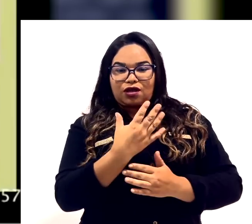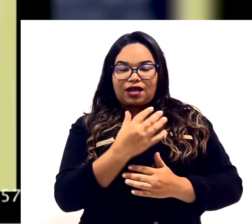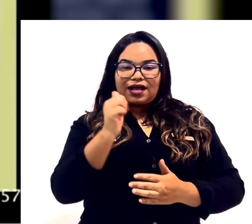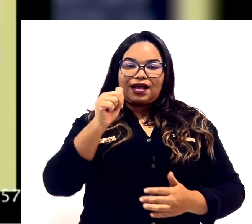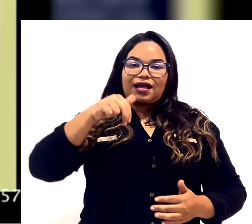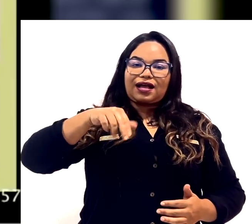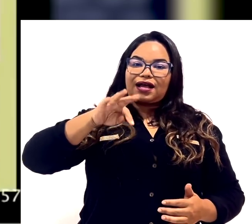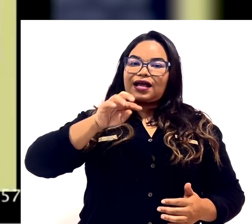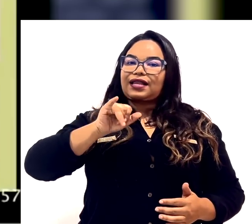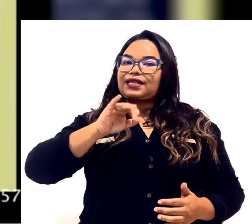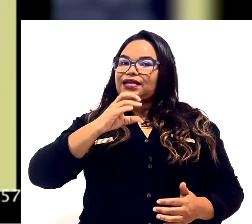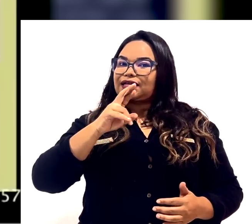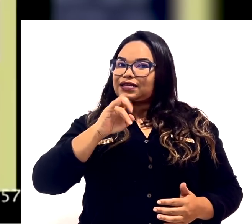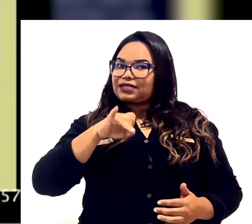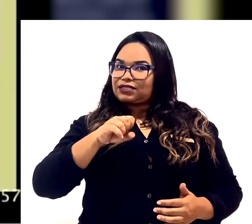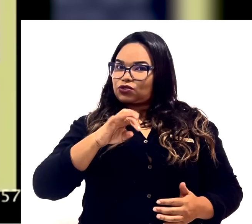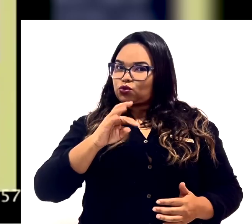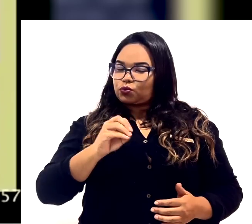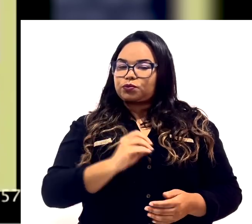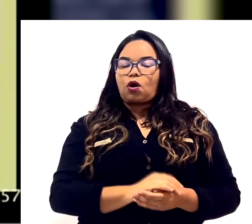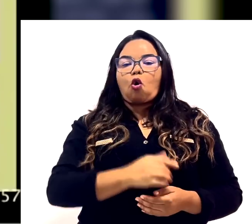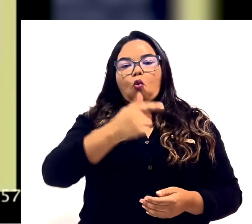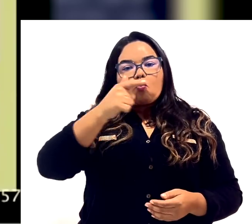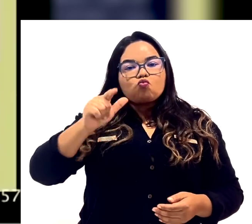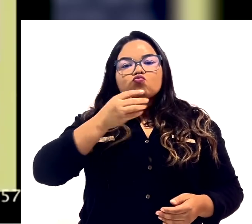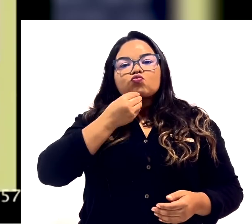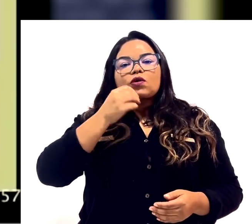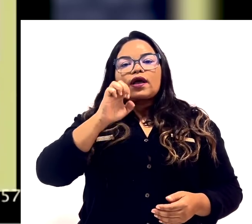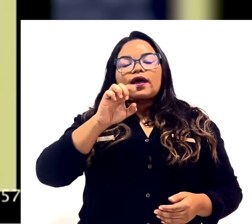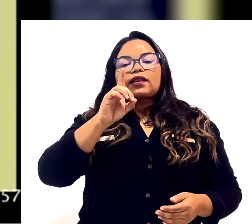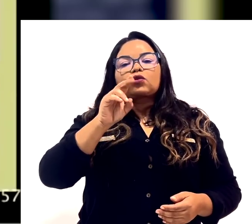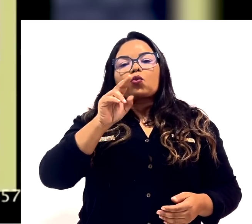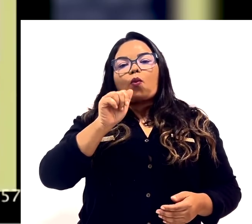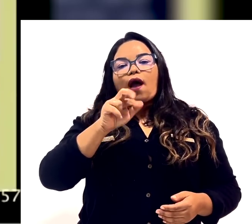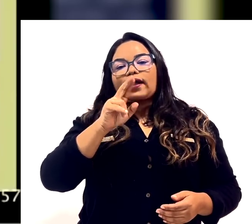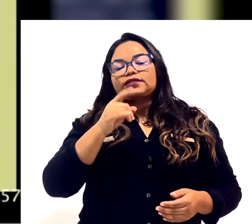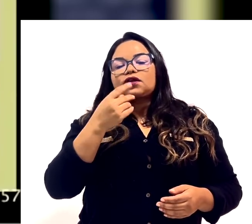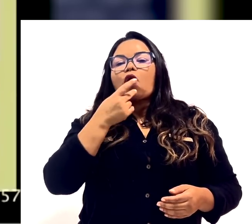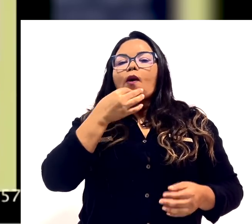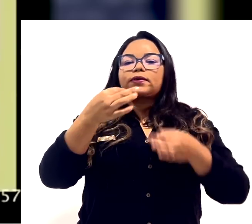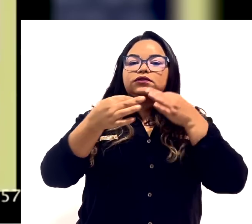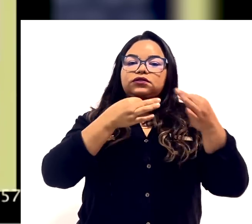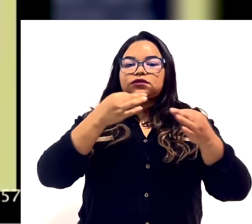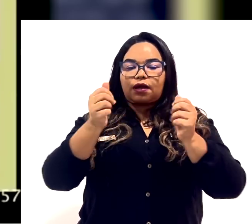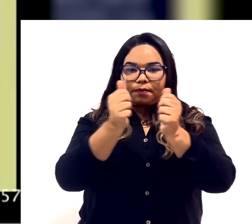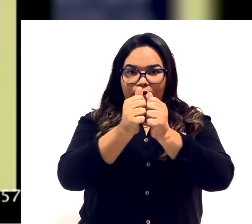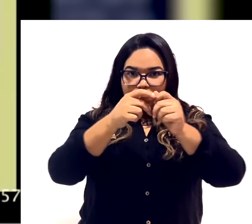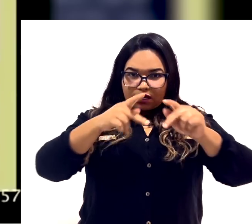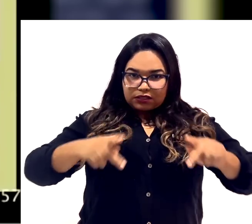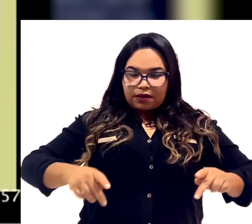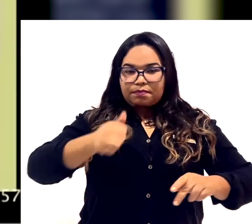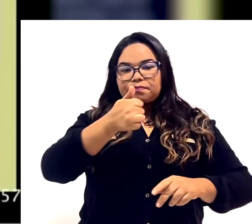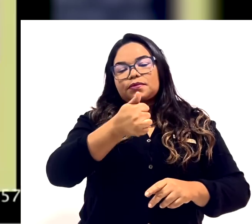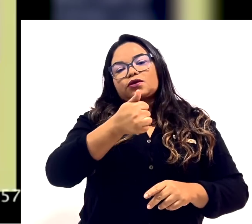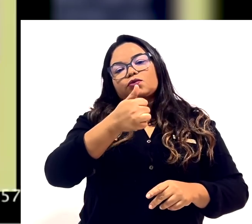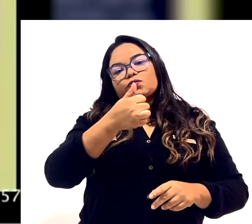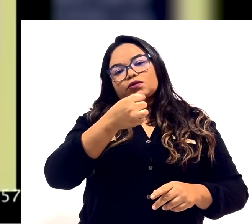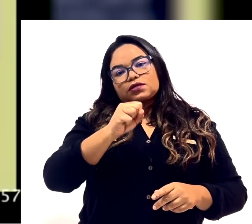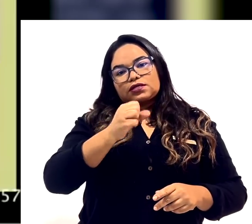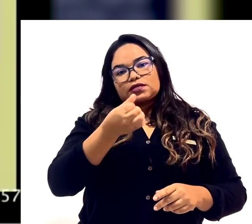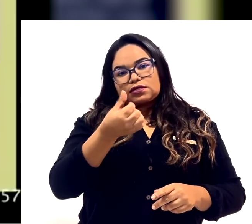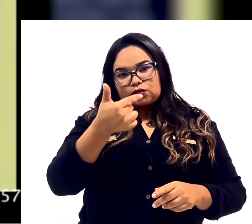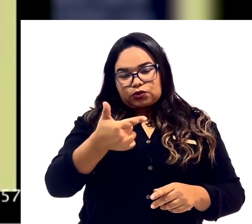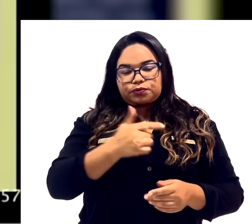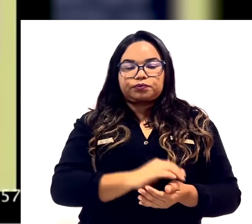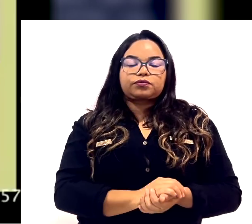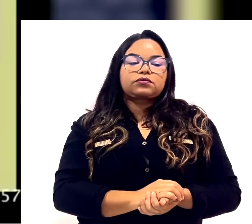anticristo. Aqui temos outros. Edward Elliot, que escreve um comentário sobre Apocalipse em